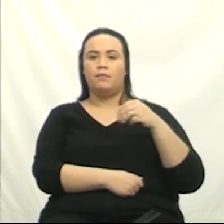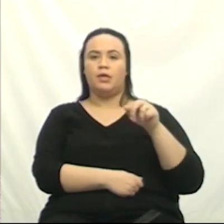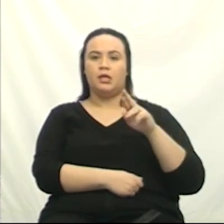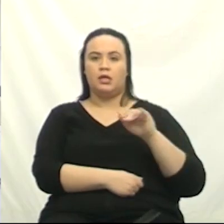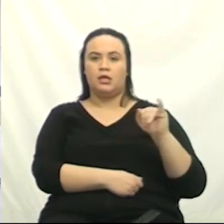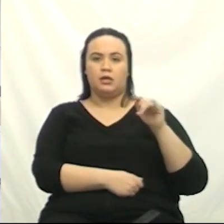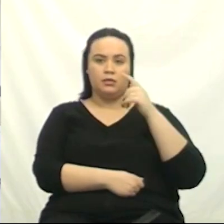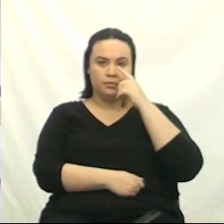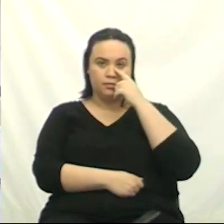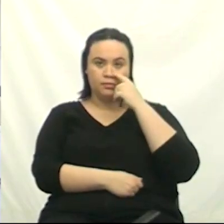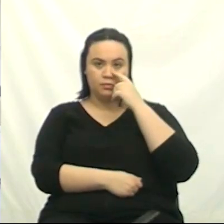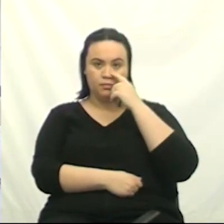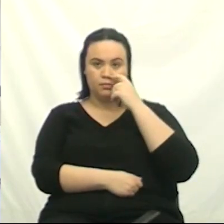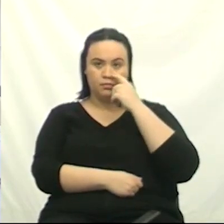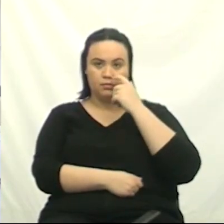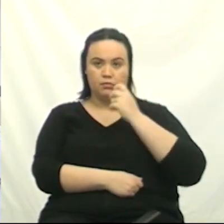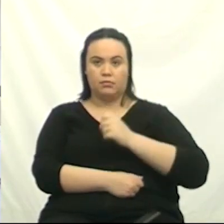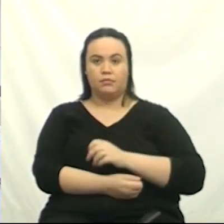senhor